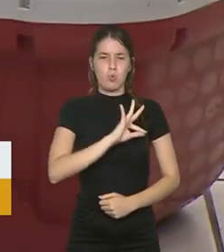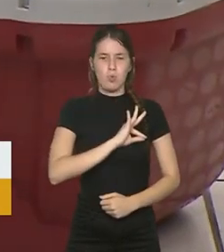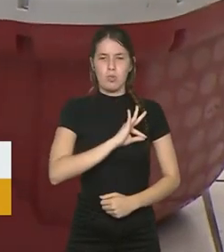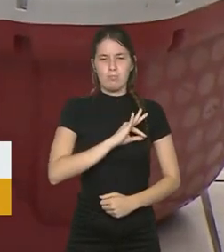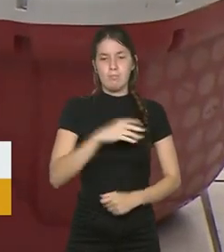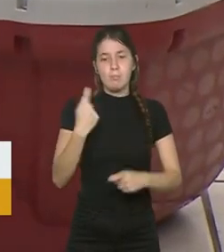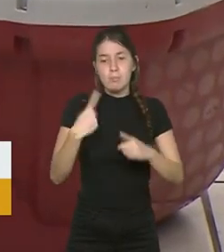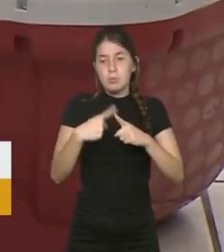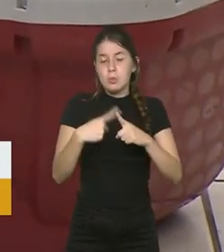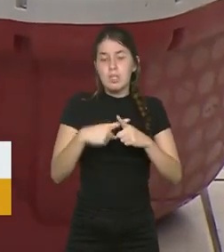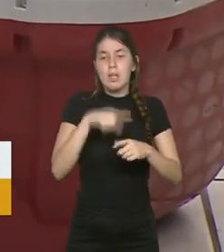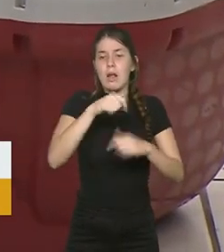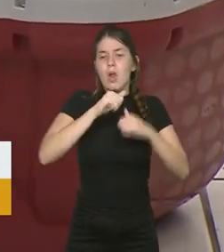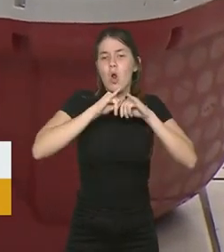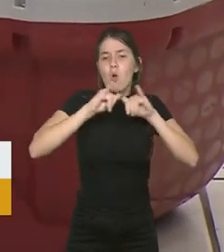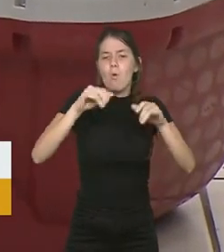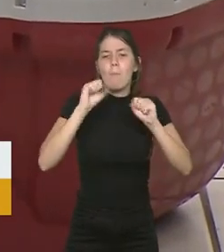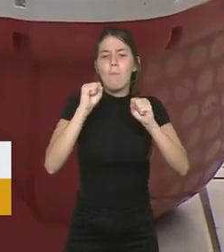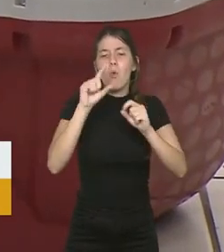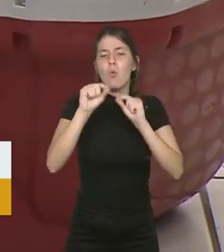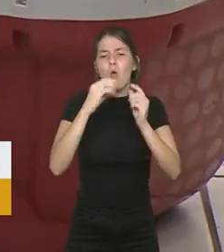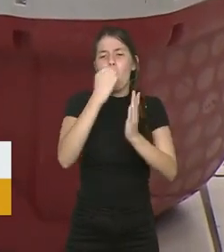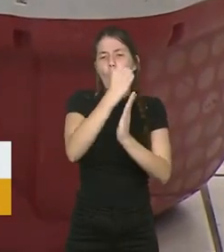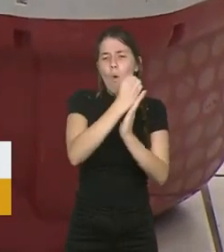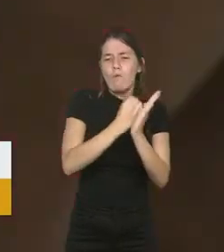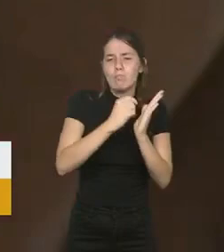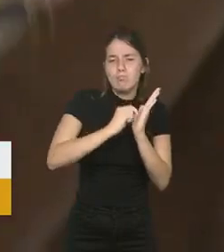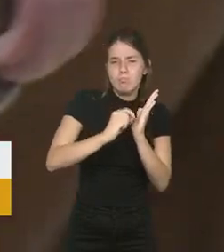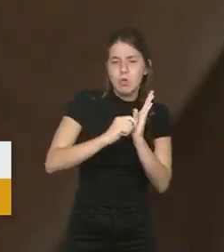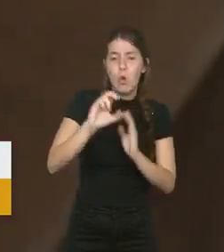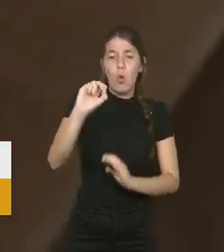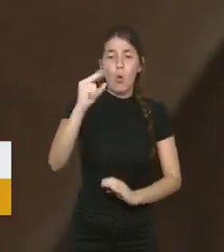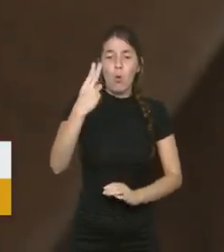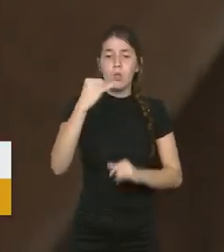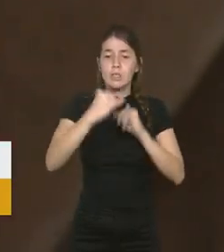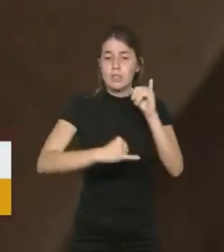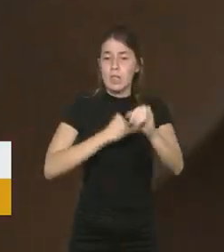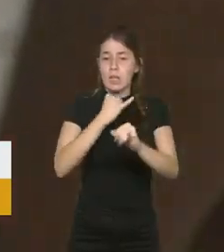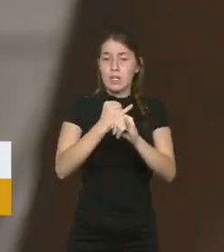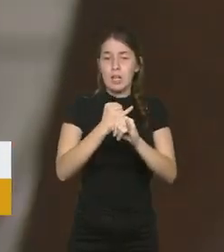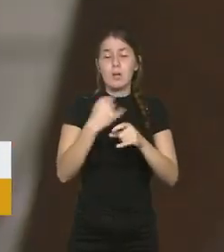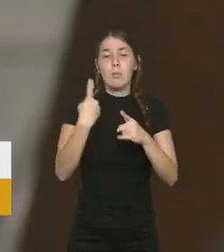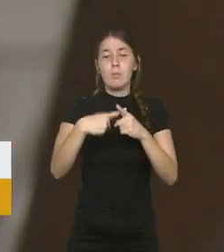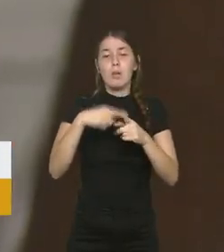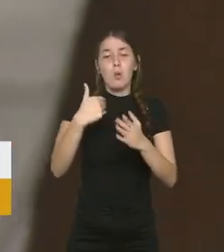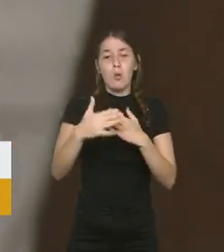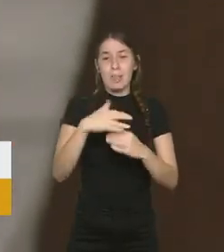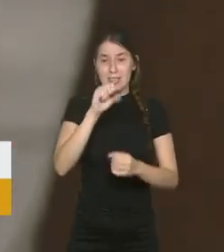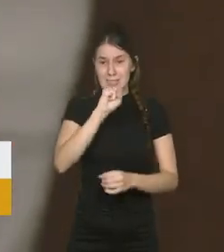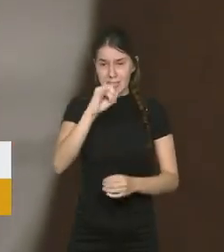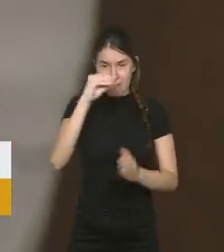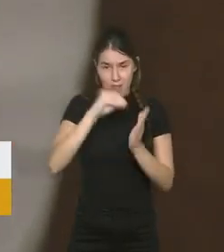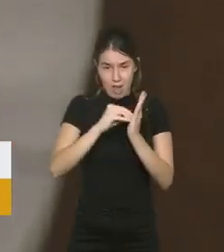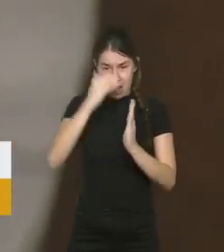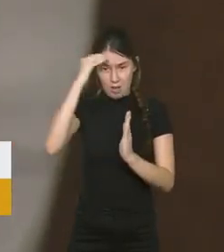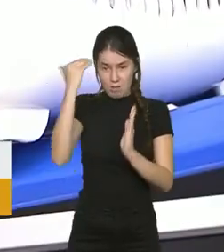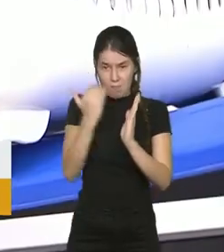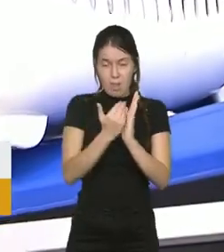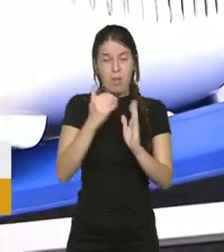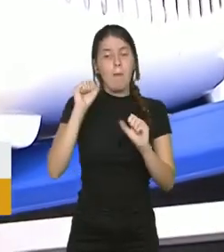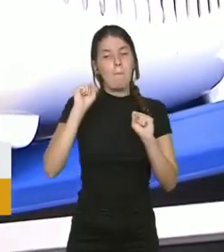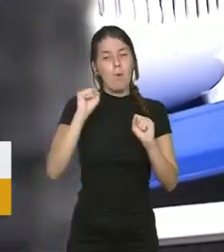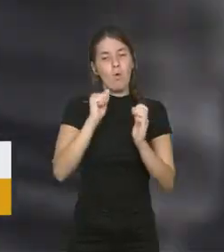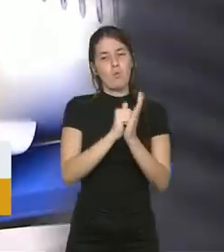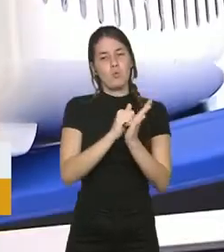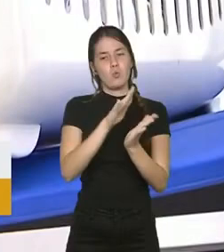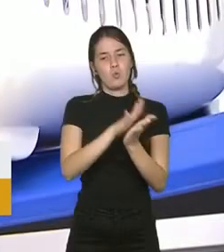meio ambiente a comunicação pode ser por Ofício escrito ou digital o estabelecimento que descumprir fica sujeito a advertências multas e